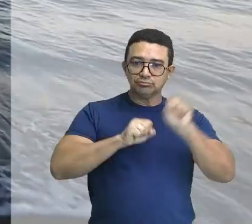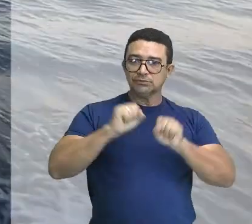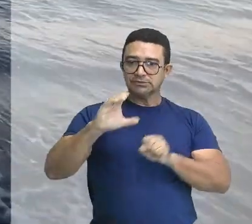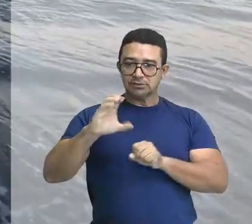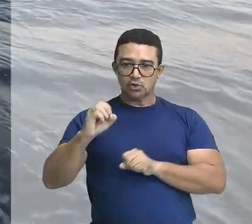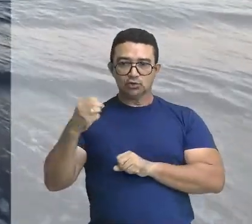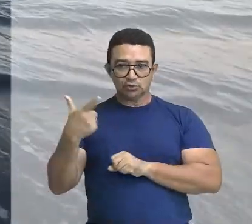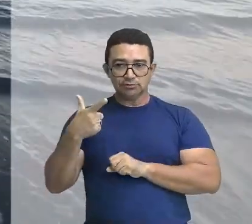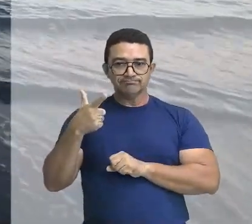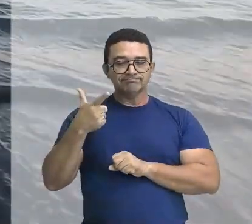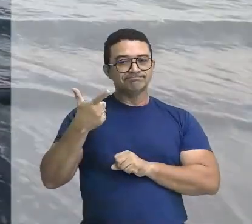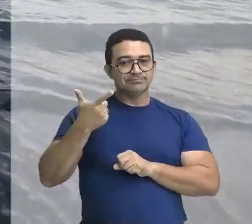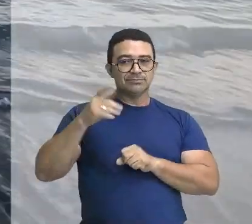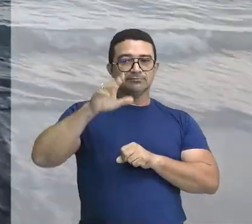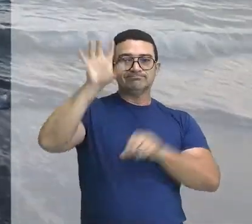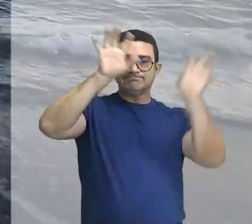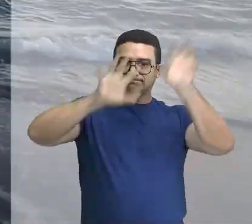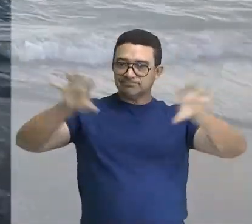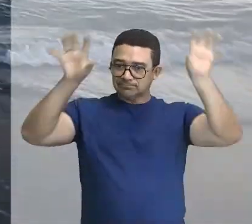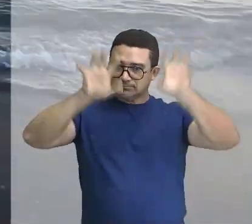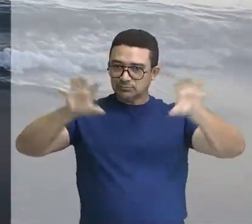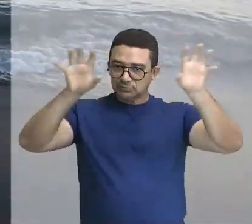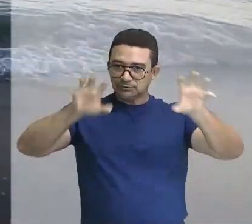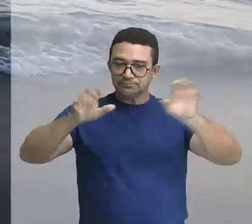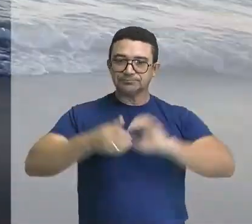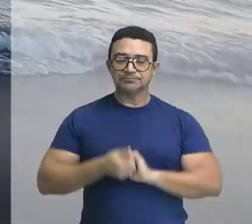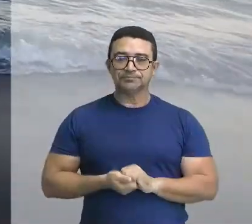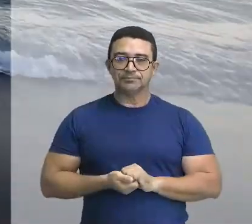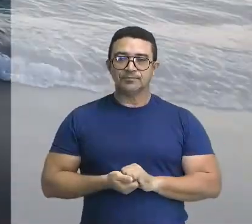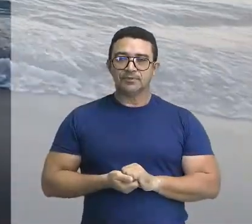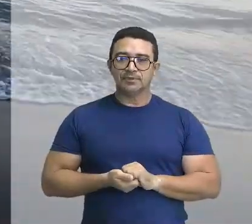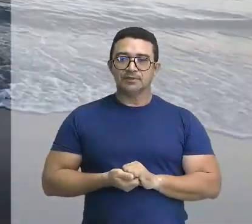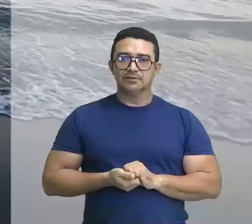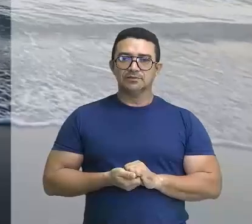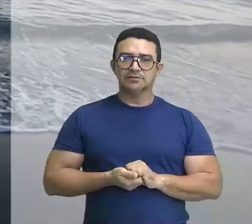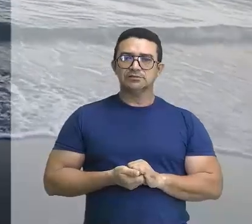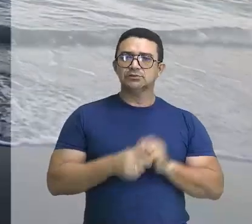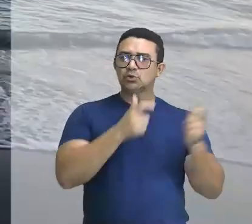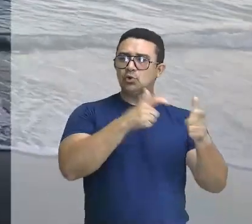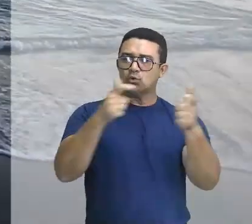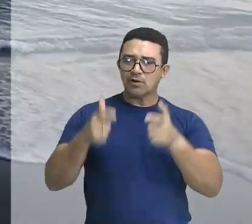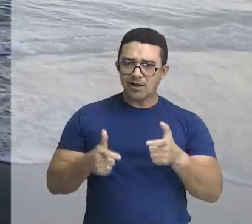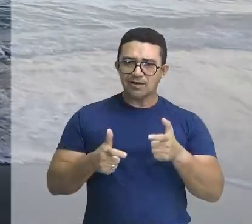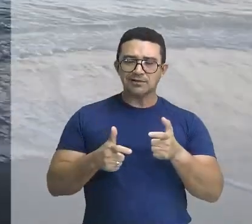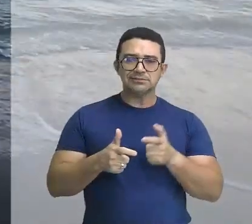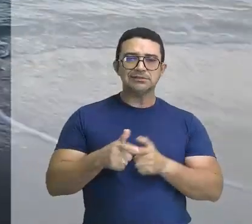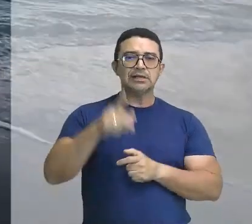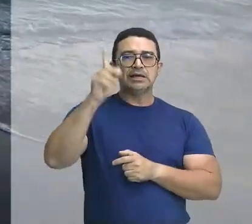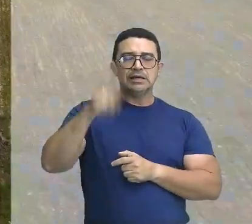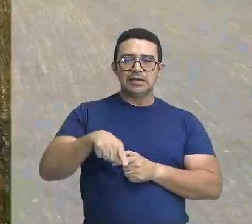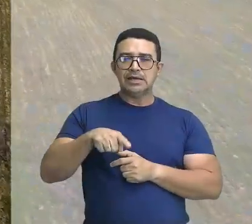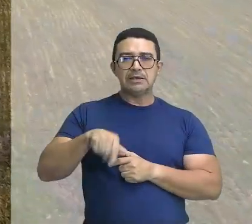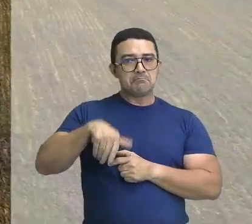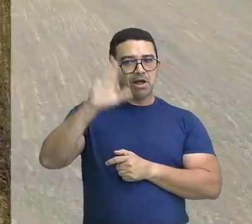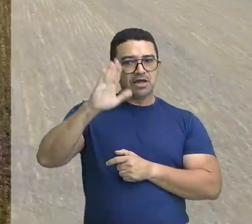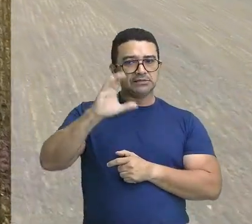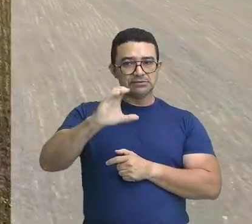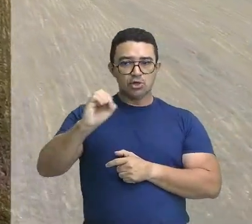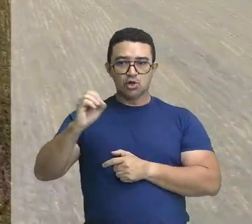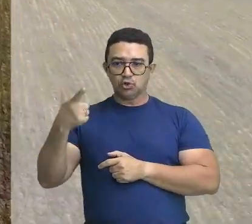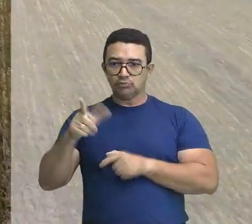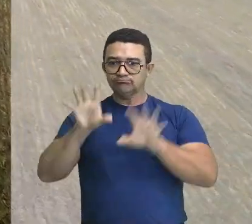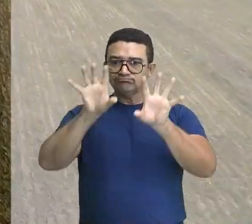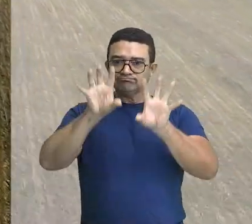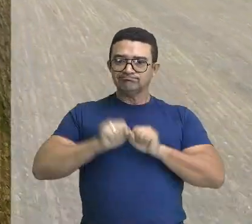atmosfera. Essas regiões em que é mais fácil, a quantidade de CO2 absorvido